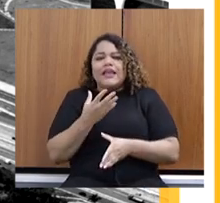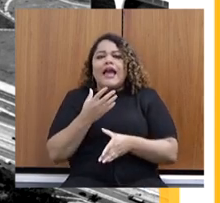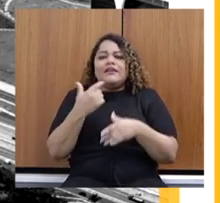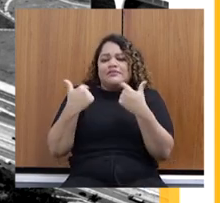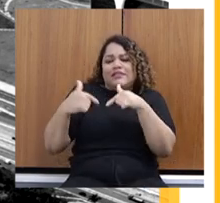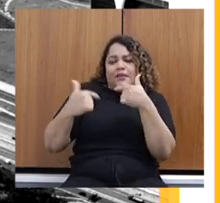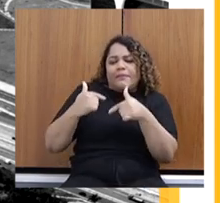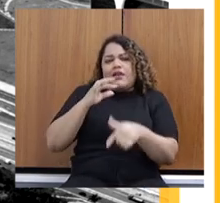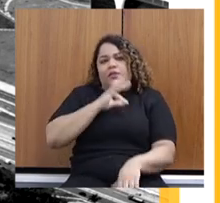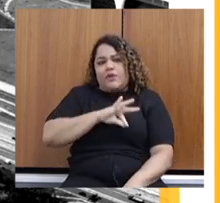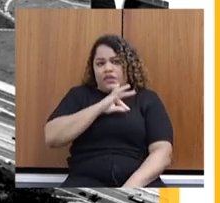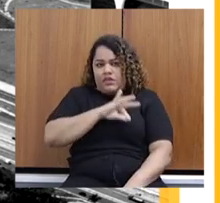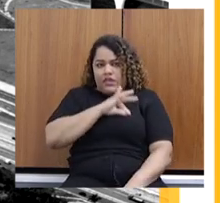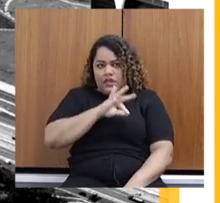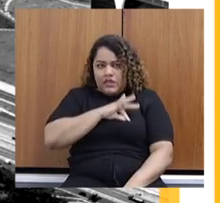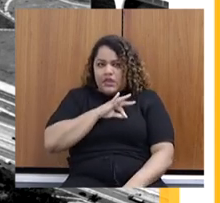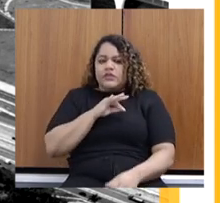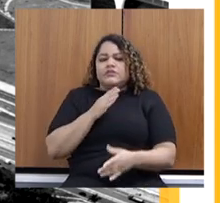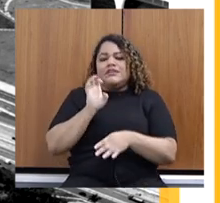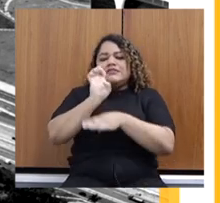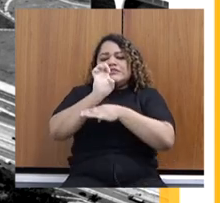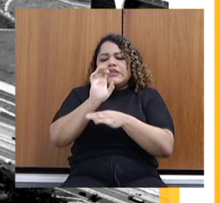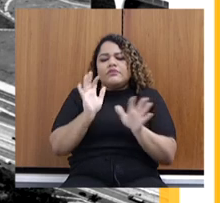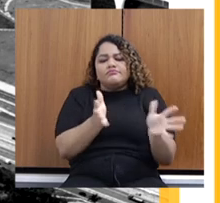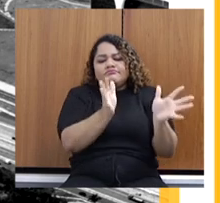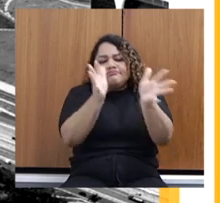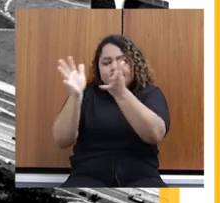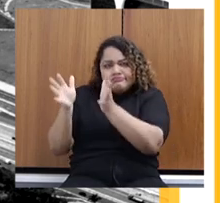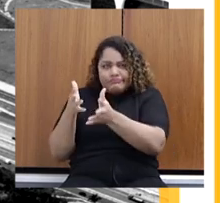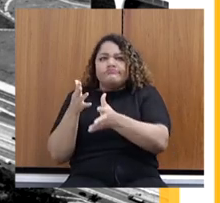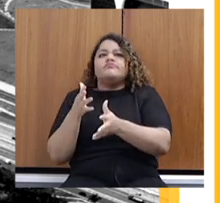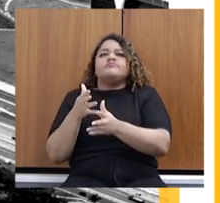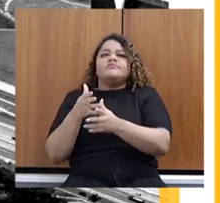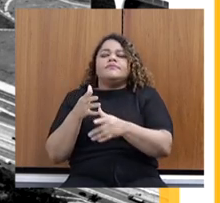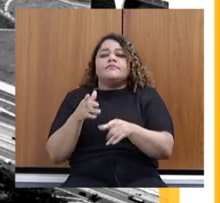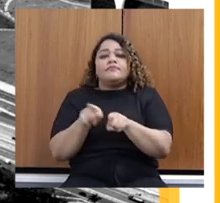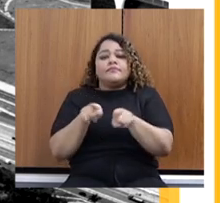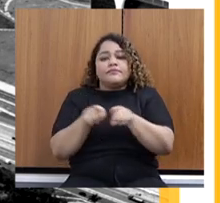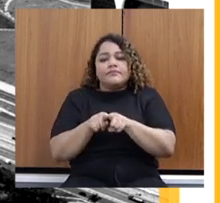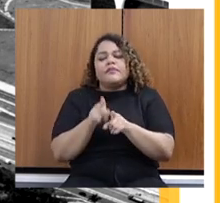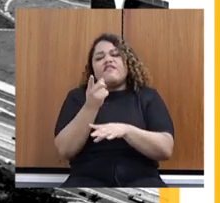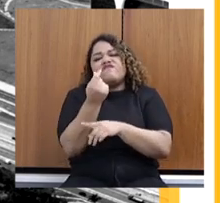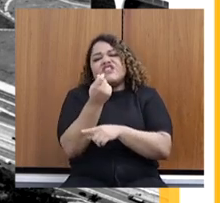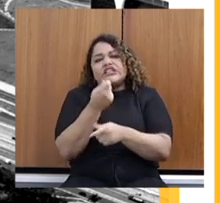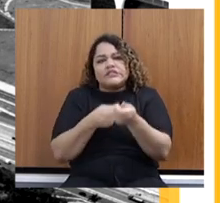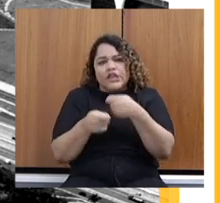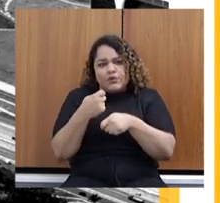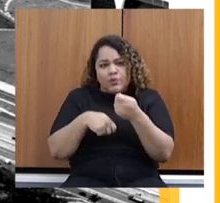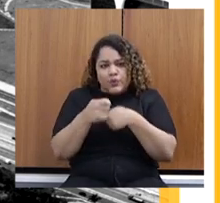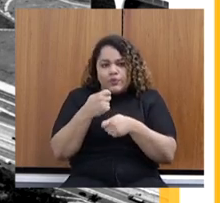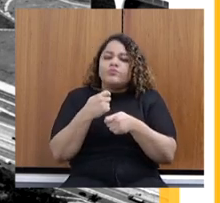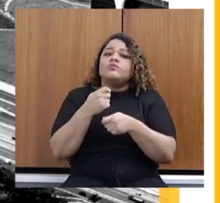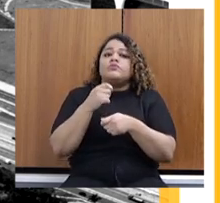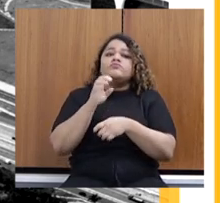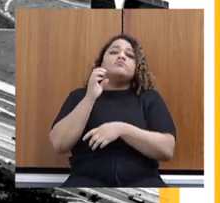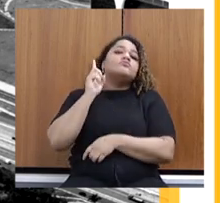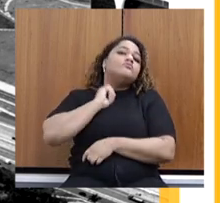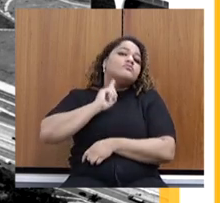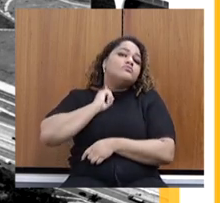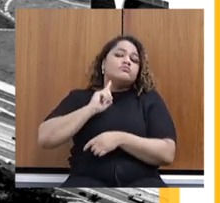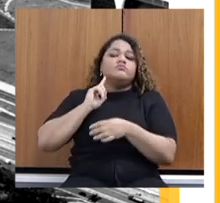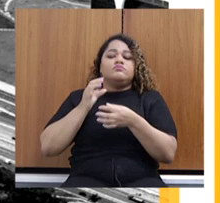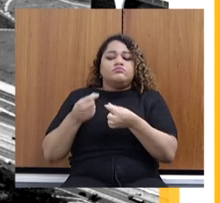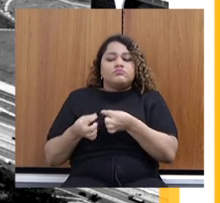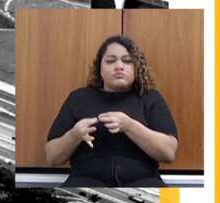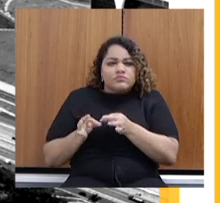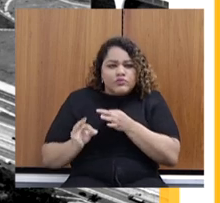de acelerar o desenvolvimento do Estado, sustentabilidade econômico-financeira no longo prazo do Estado de Minas Gerais, atendimento ao